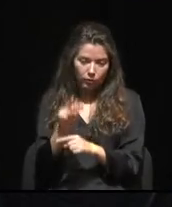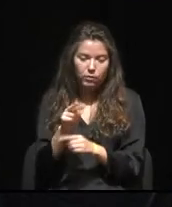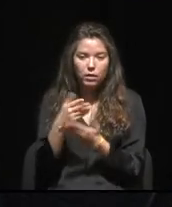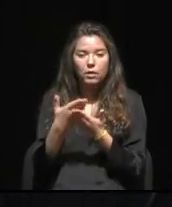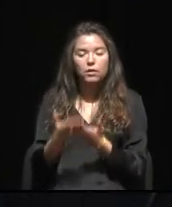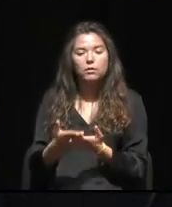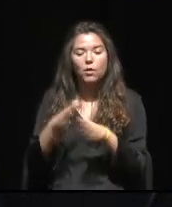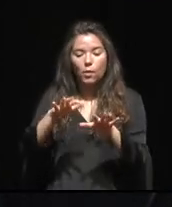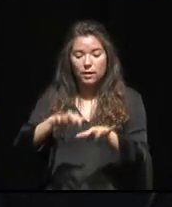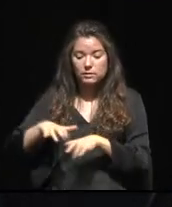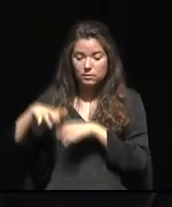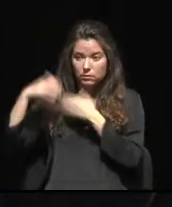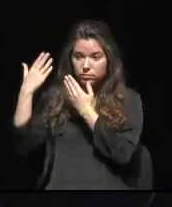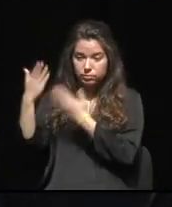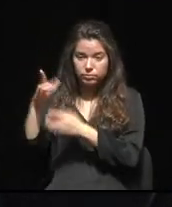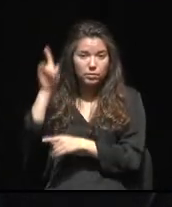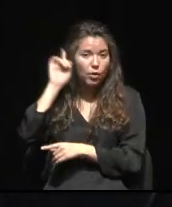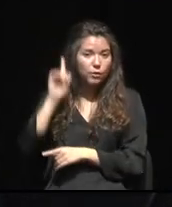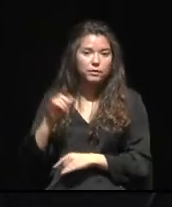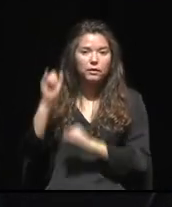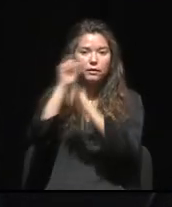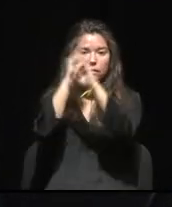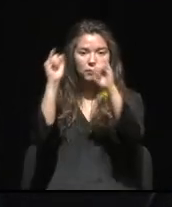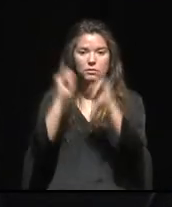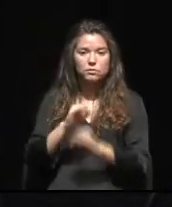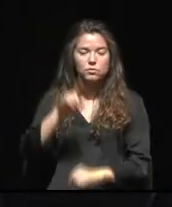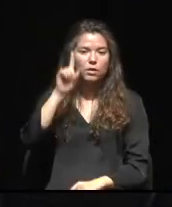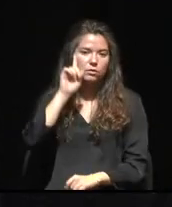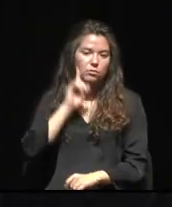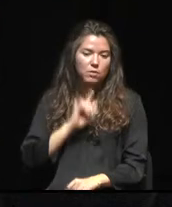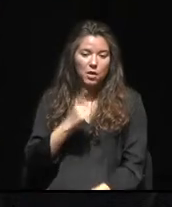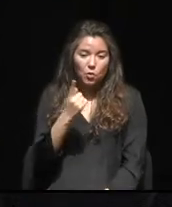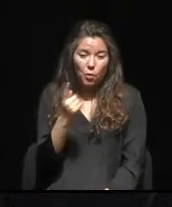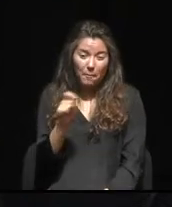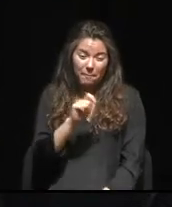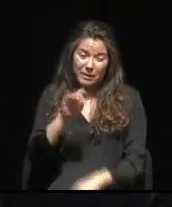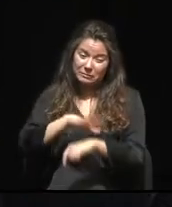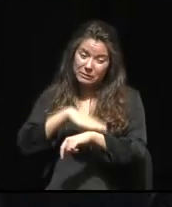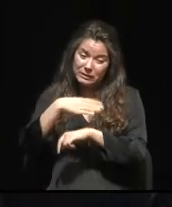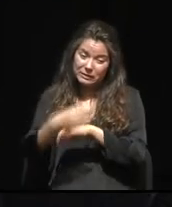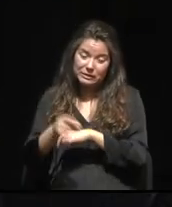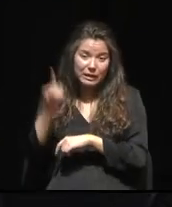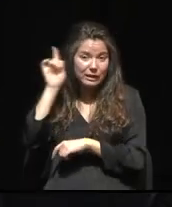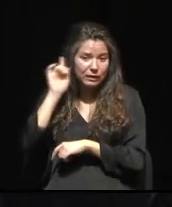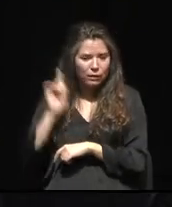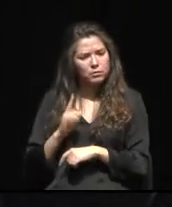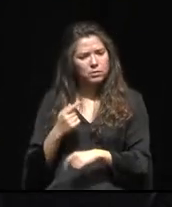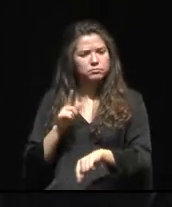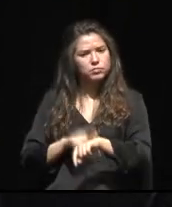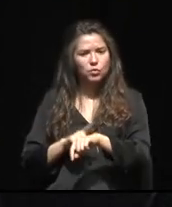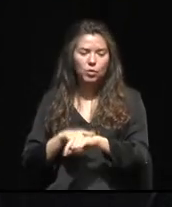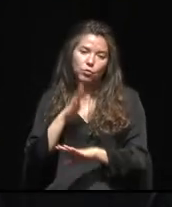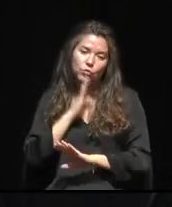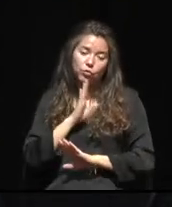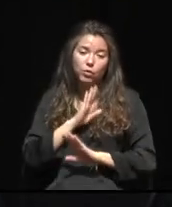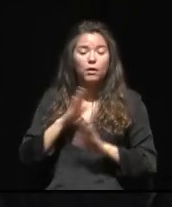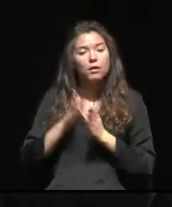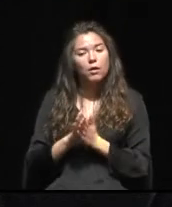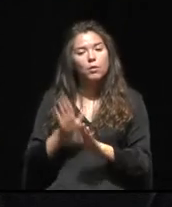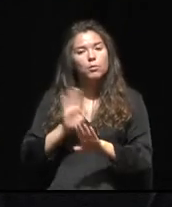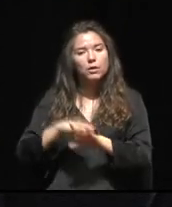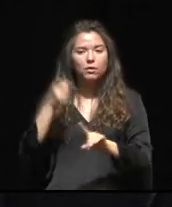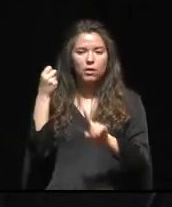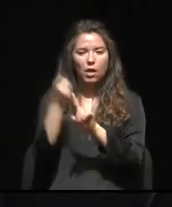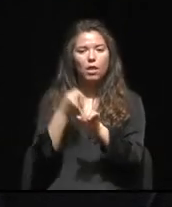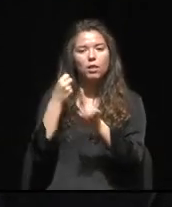Assembleia uma saudação ao dia internacional da mulheres quase um mês depois da data mas ainda muito a tempo celebrando a luta